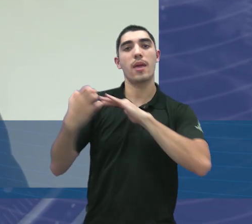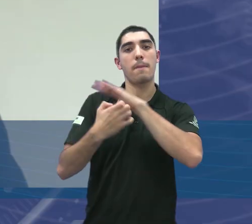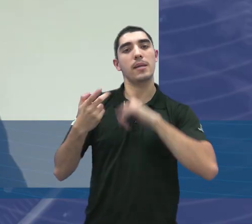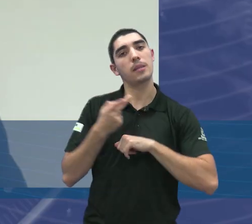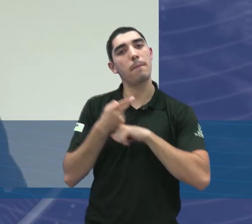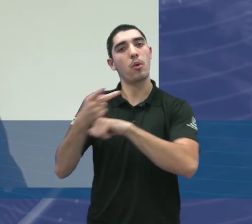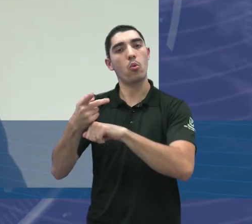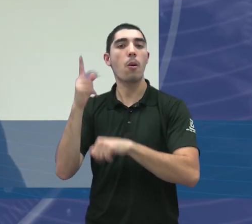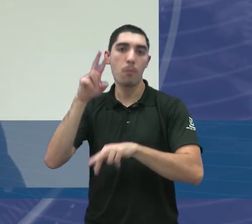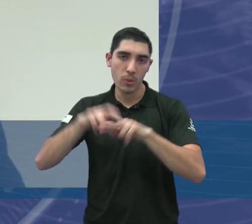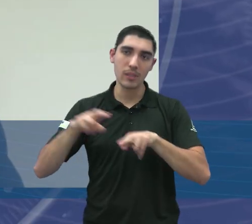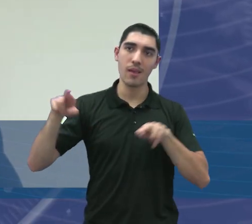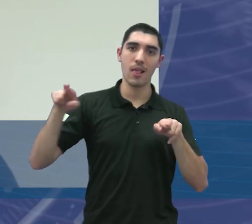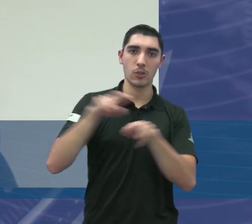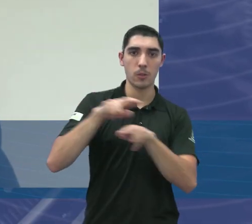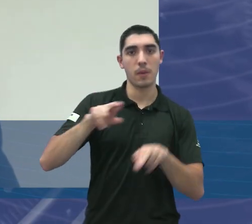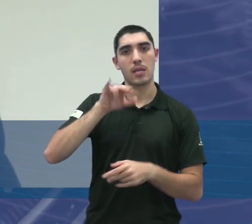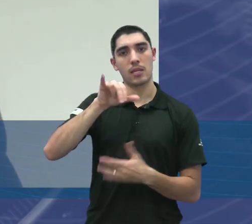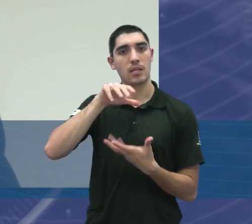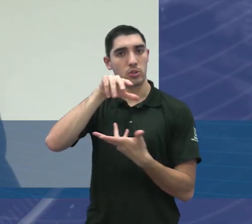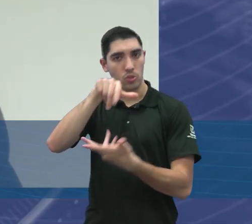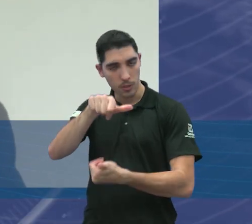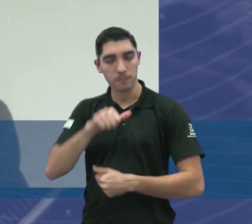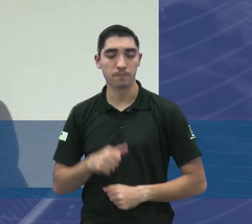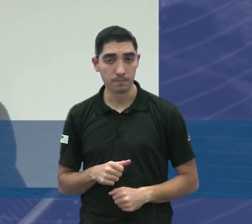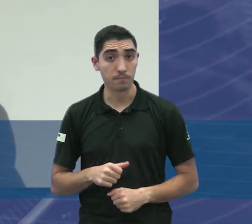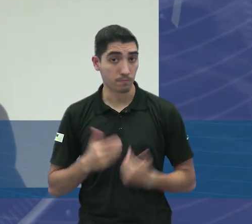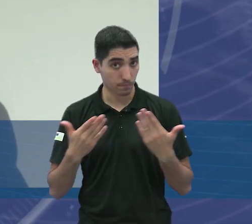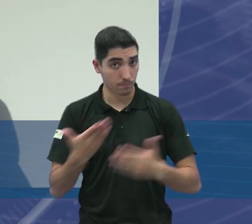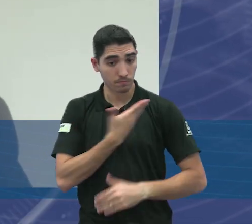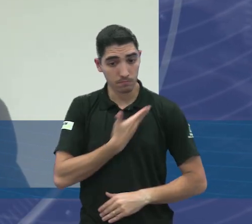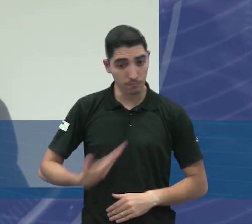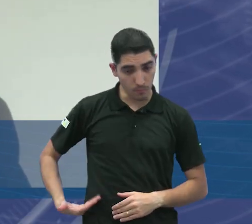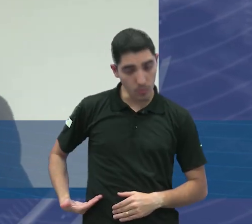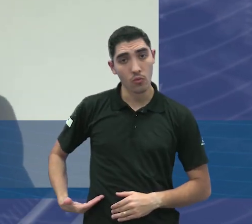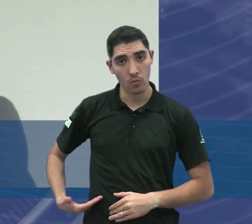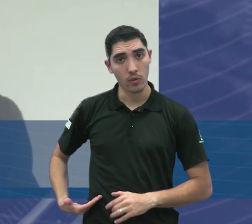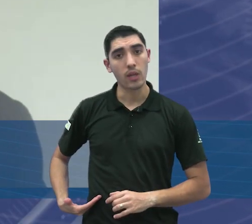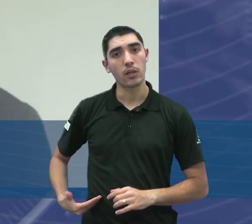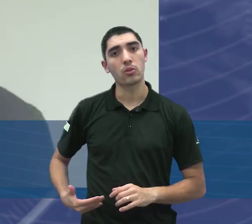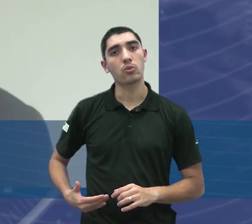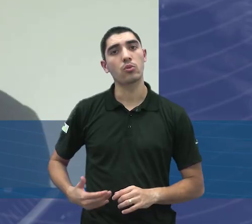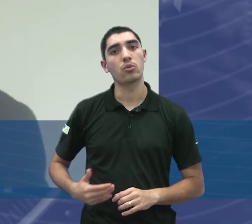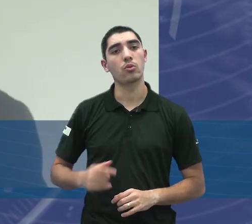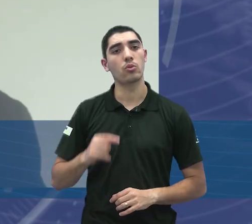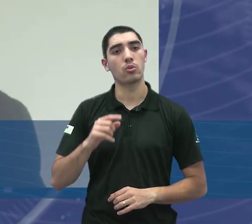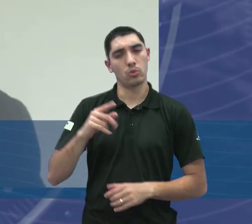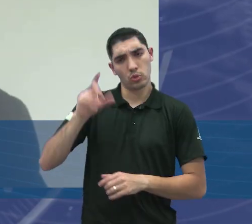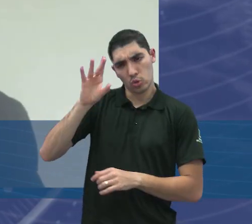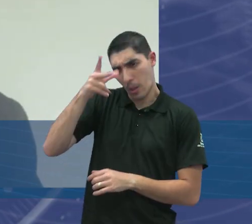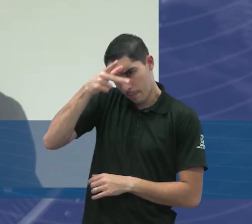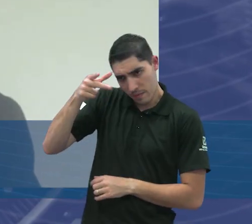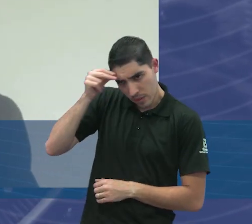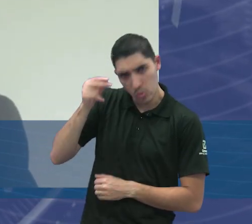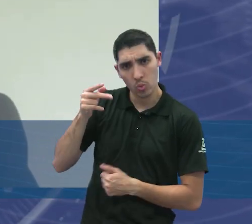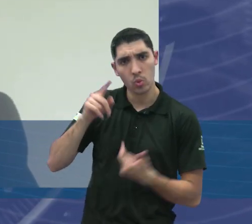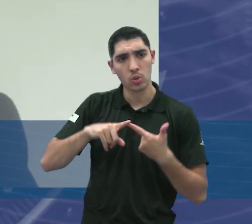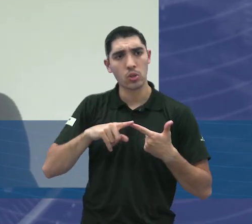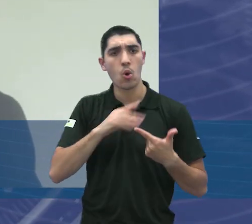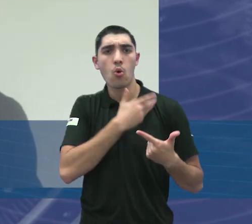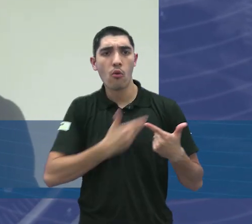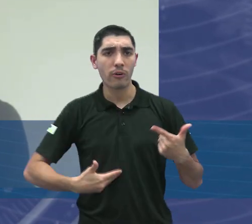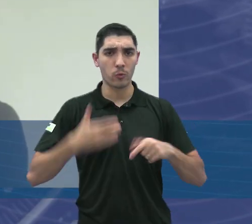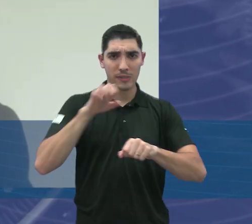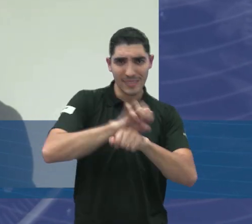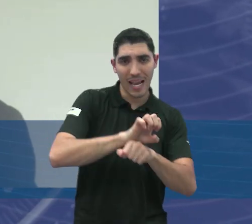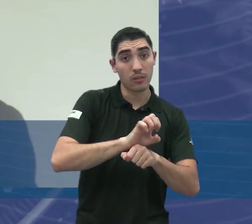internacionais, né? Então, o governo, né? Não só governo municipal, estadual e federal, tem